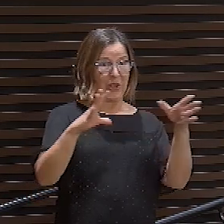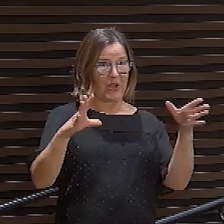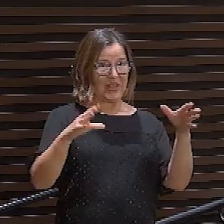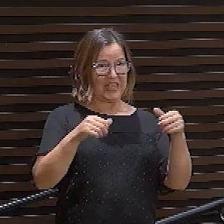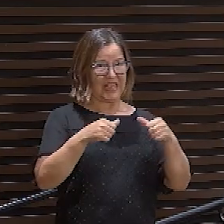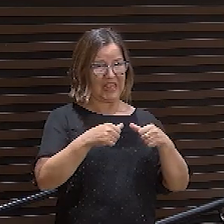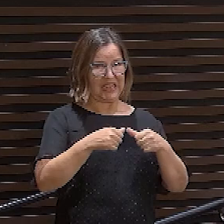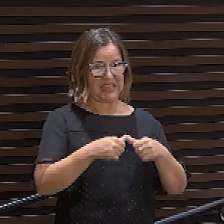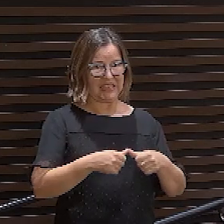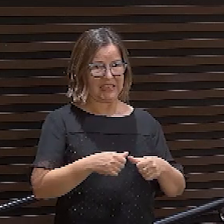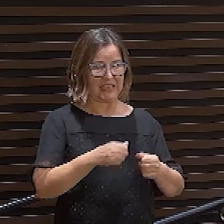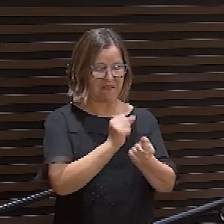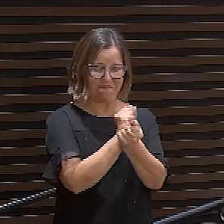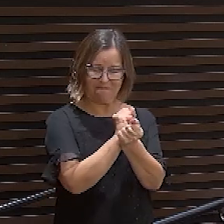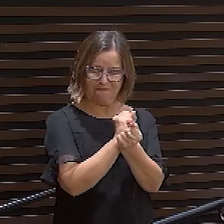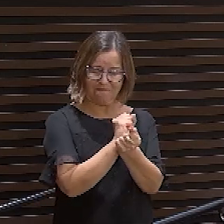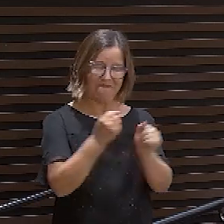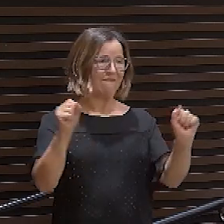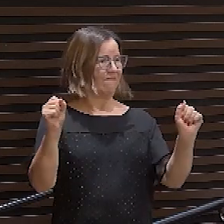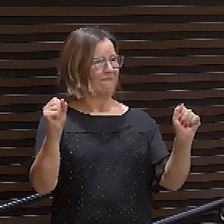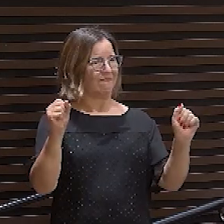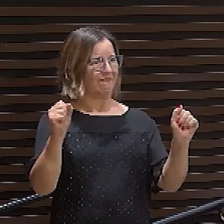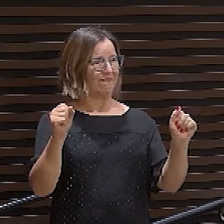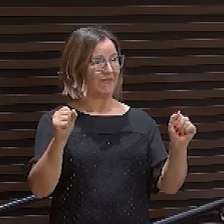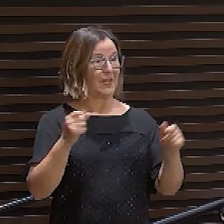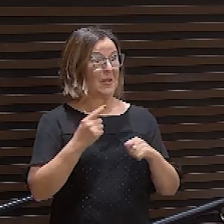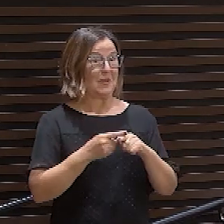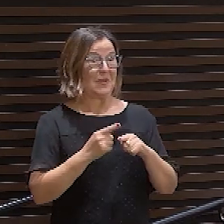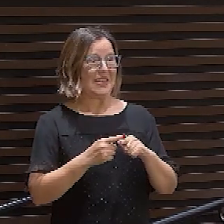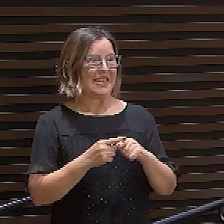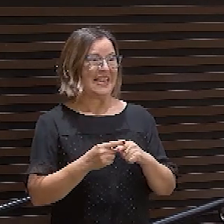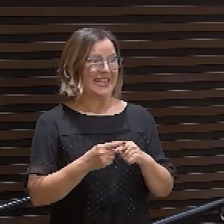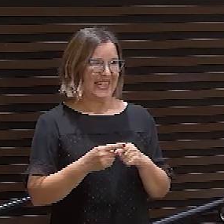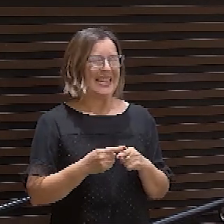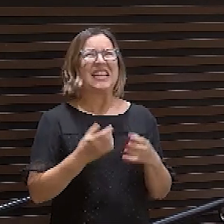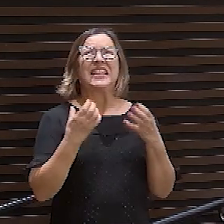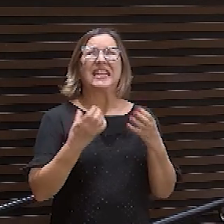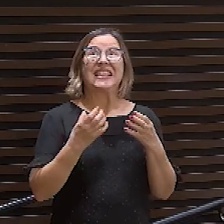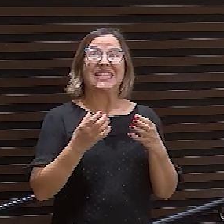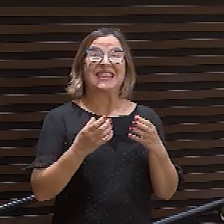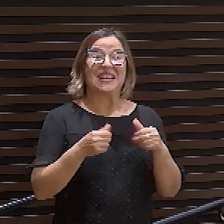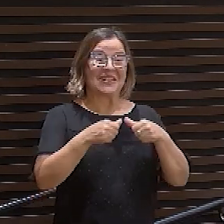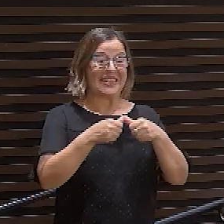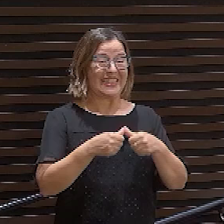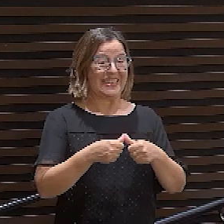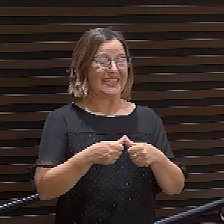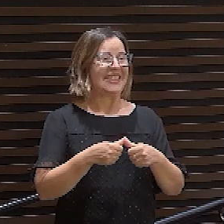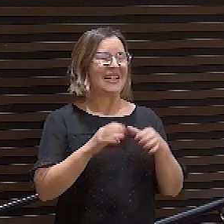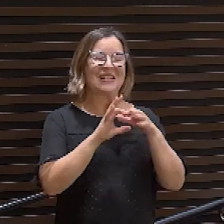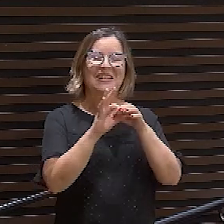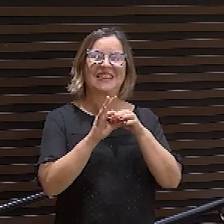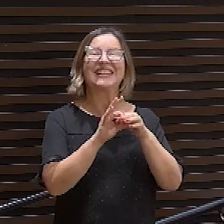esses grilhões, porque eu quero te querer e ficar contigo.